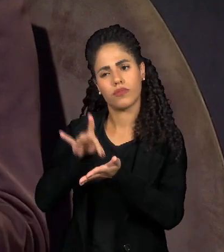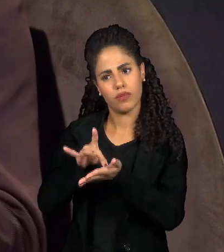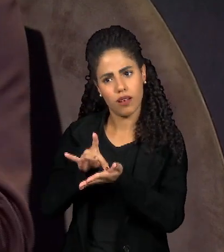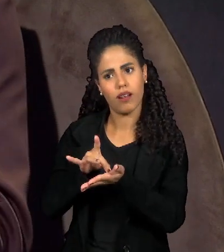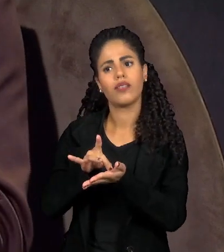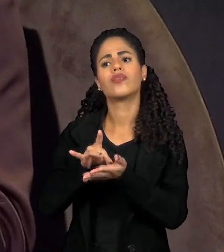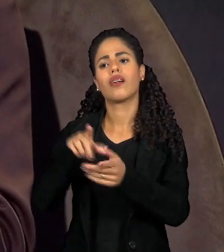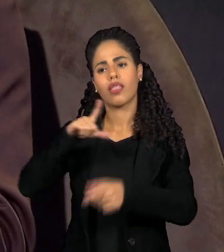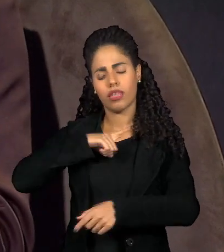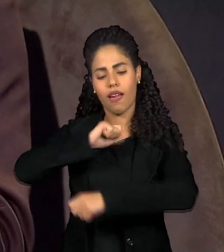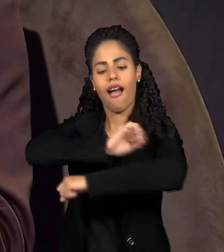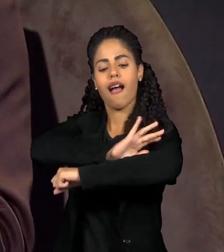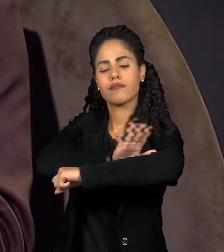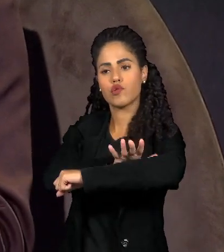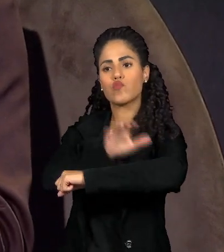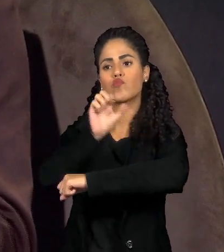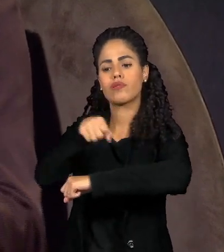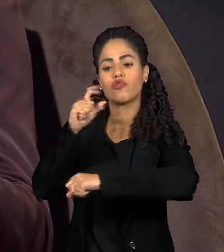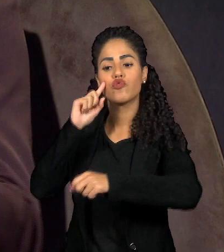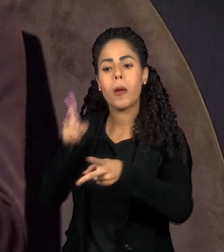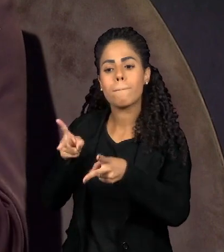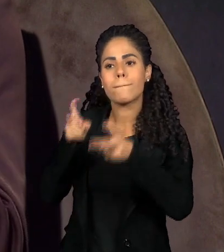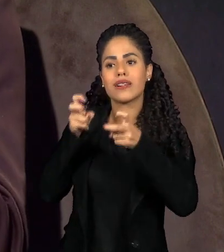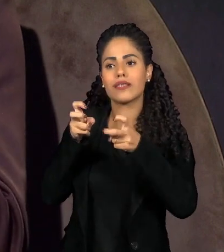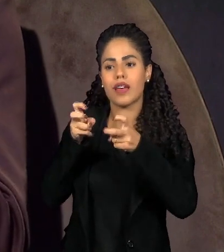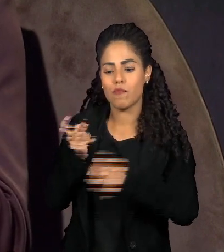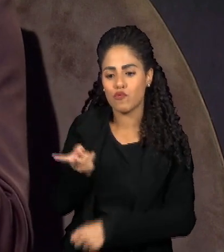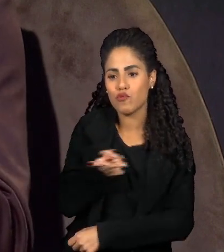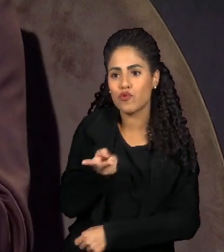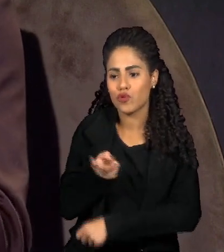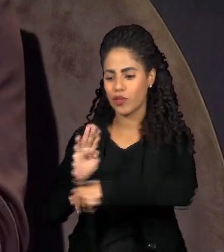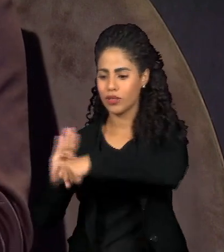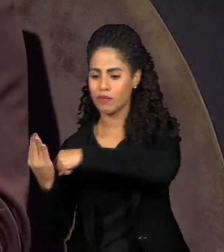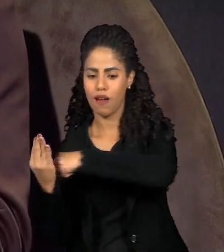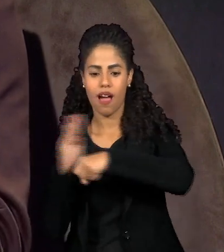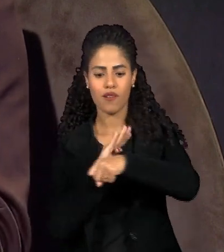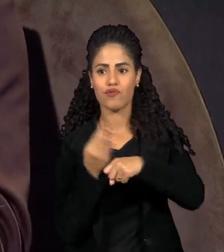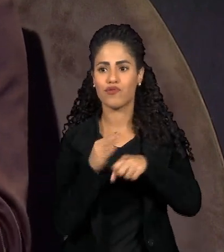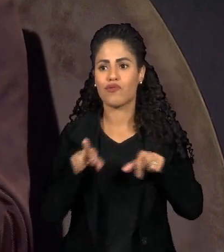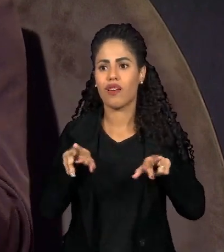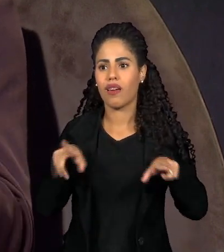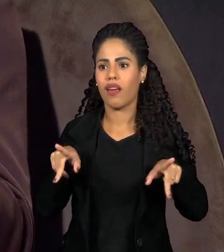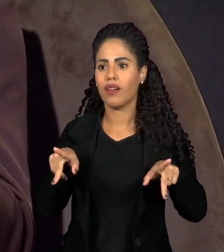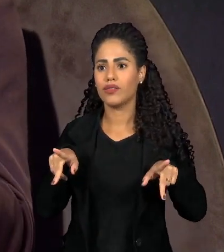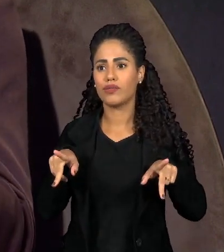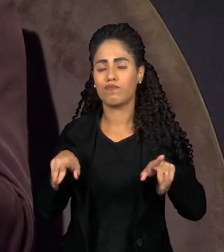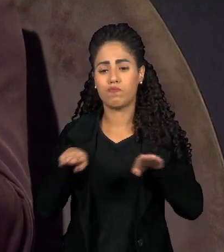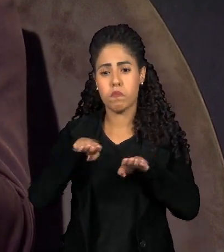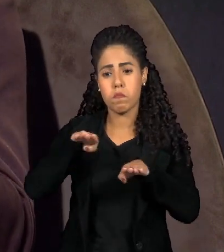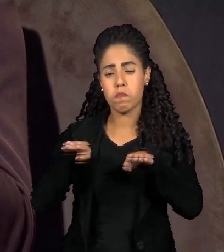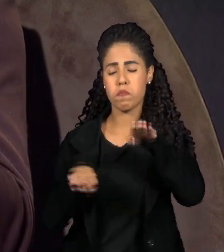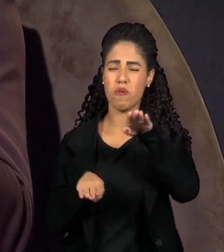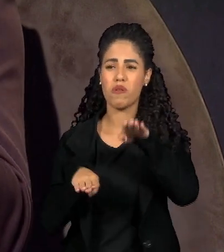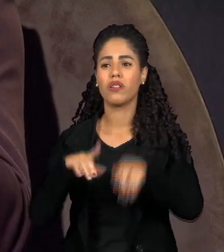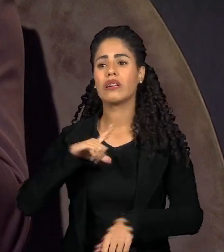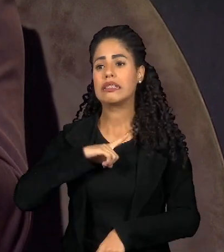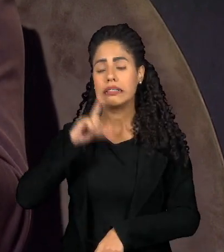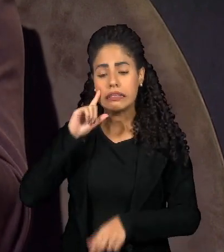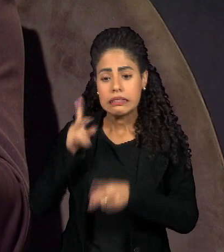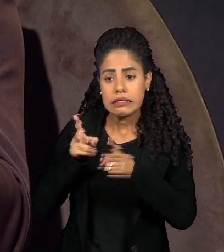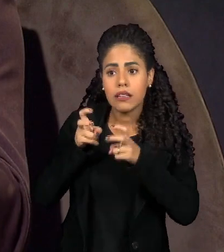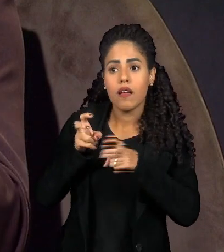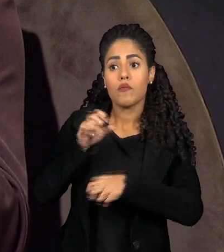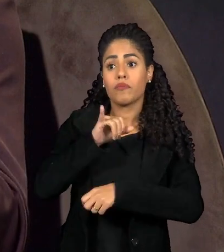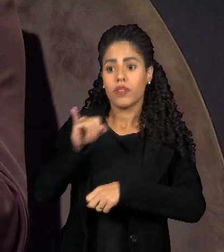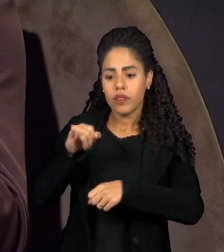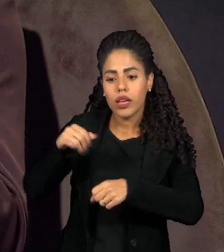Estrutural e institucional, a gente vê aí, né, que as duas coisas andam realmente muito juntas. Enquanto a gente não falar de